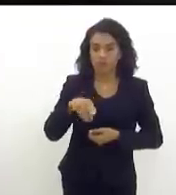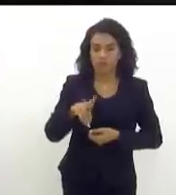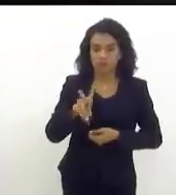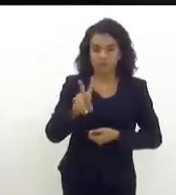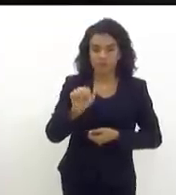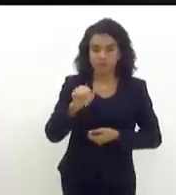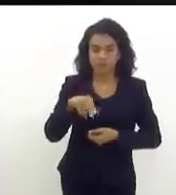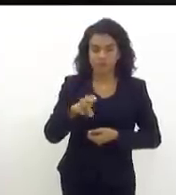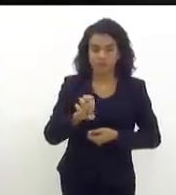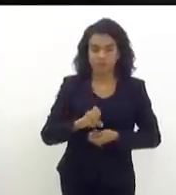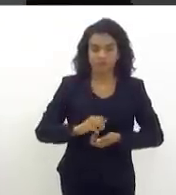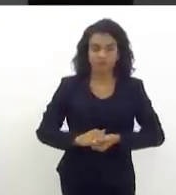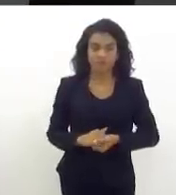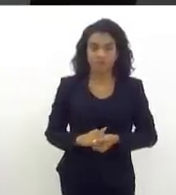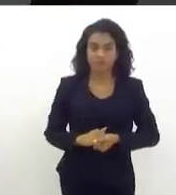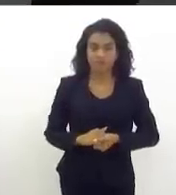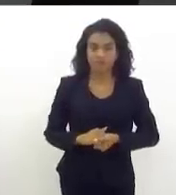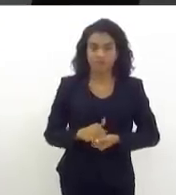minutos